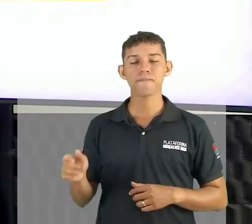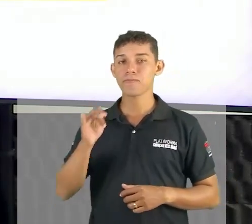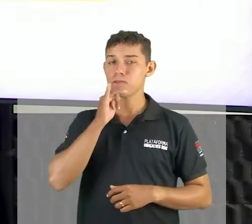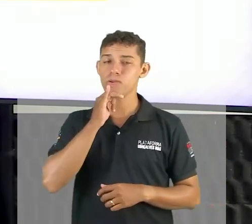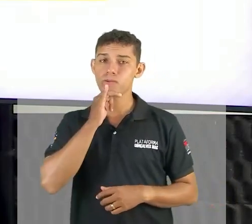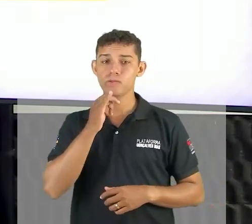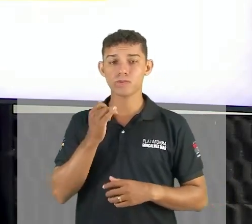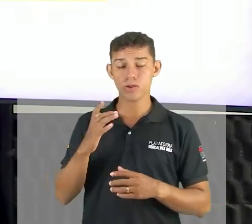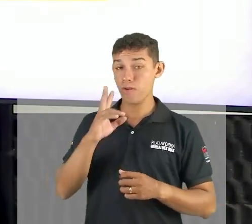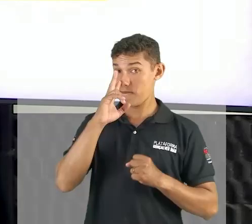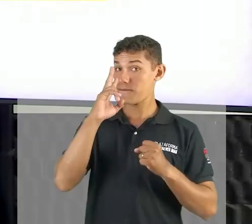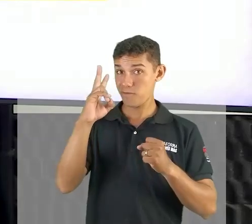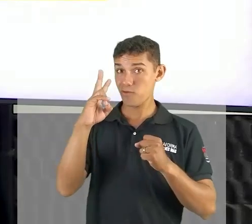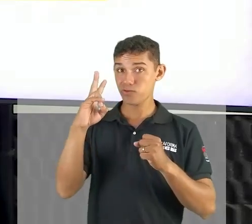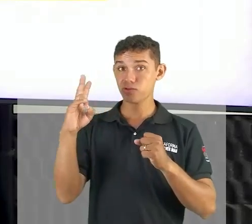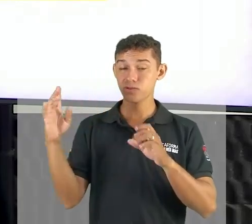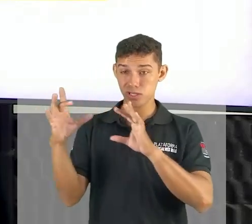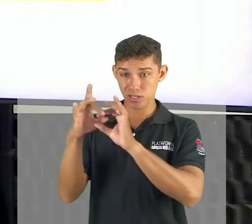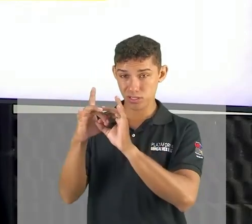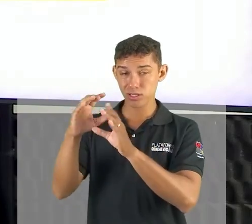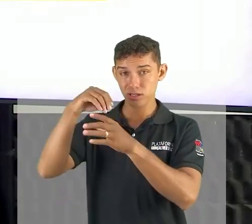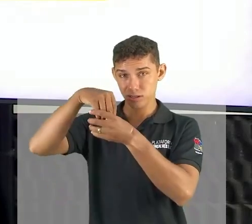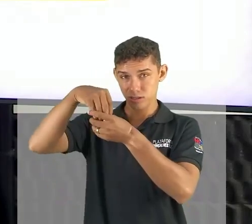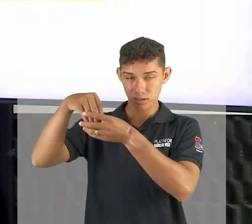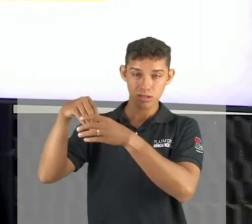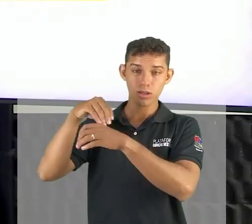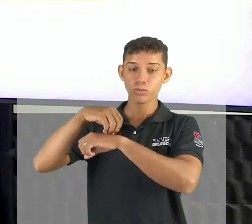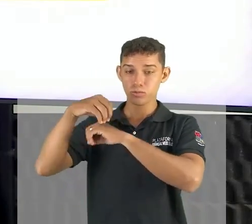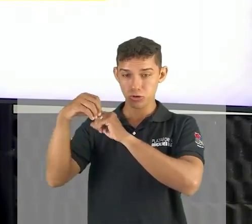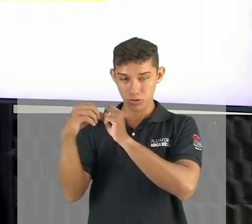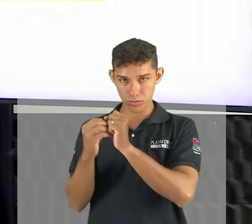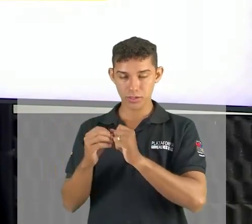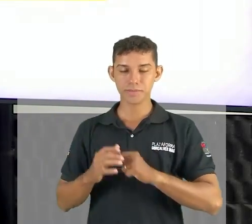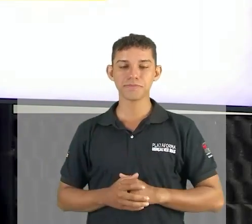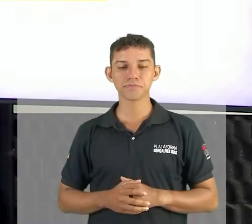de forças intermoleculares. Tá bom?